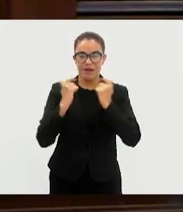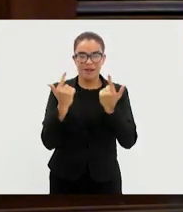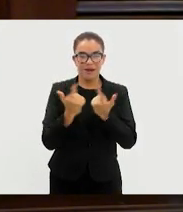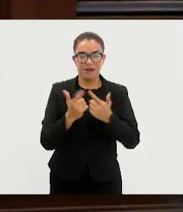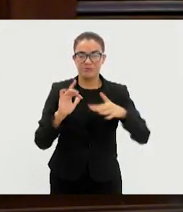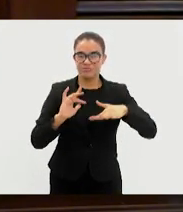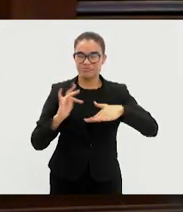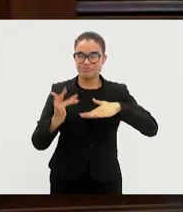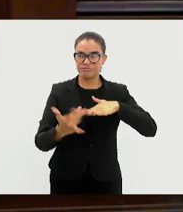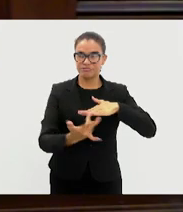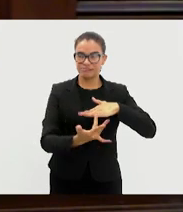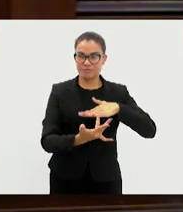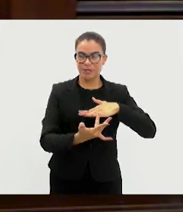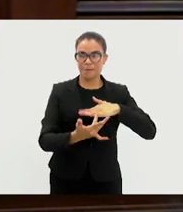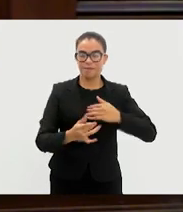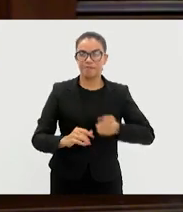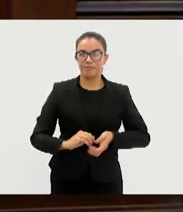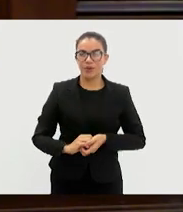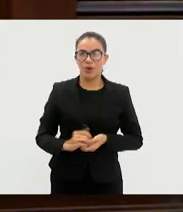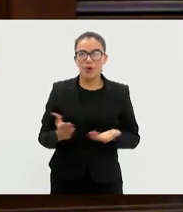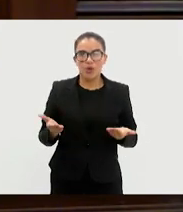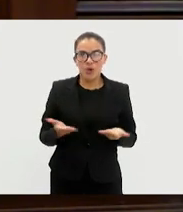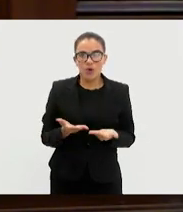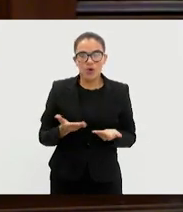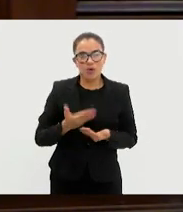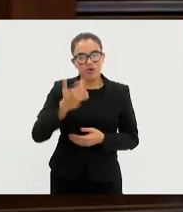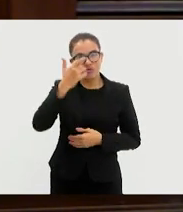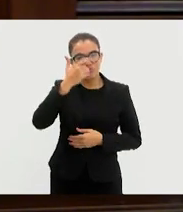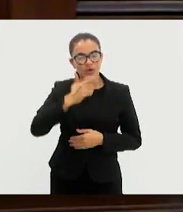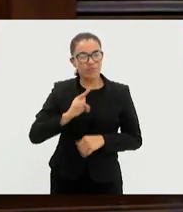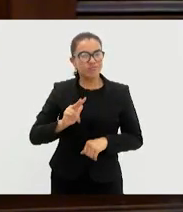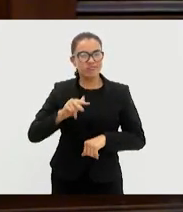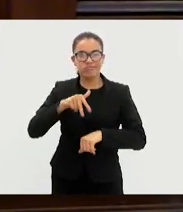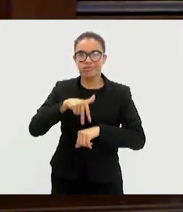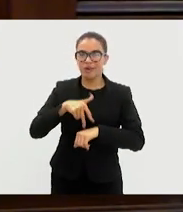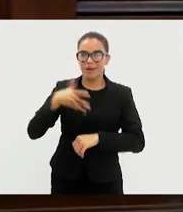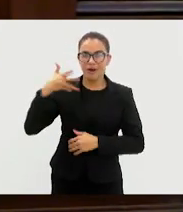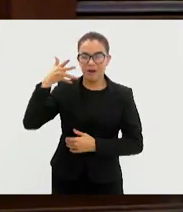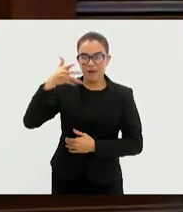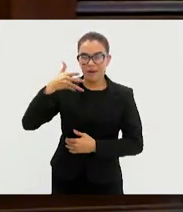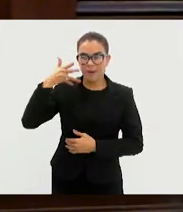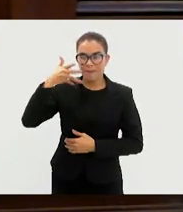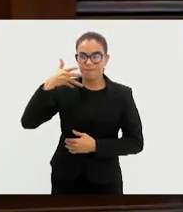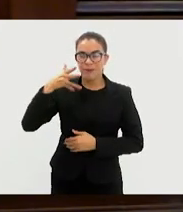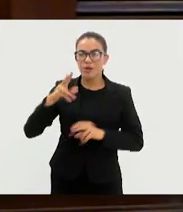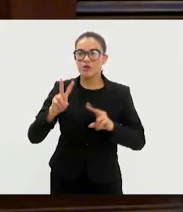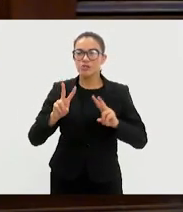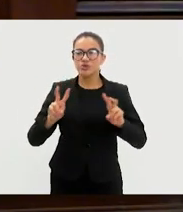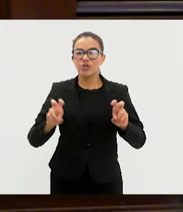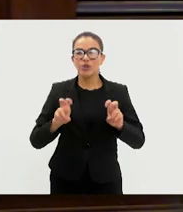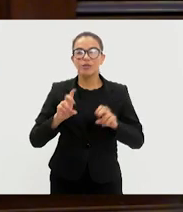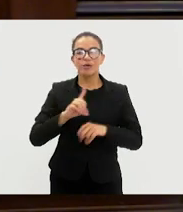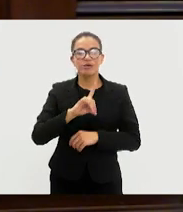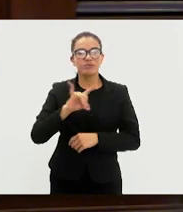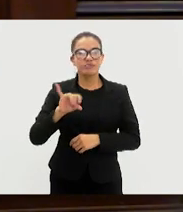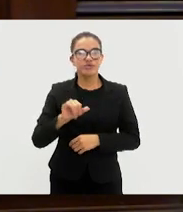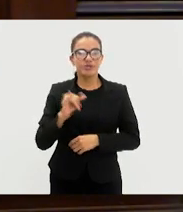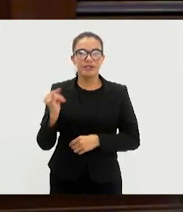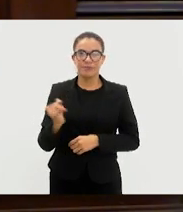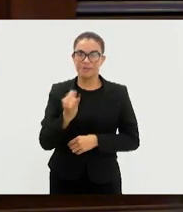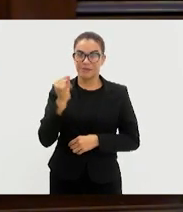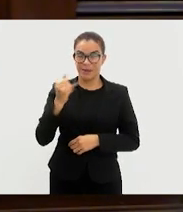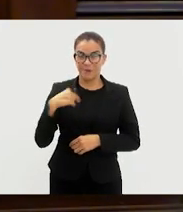sociais. Hoje eu venho falar a respeito de uma data que, para nós mulheres, é